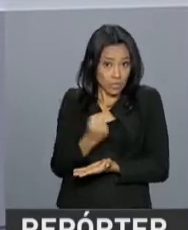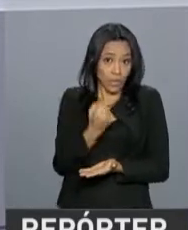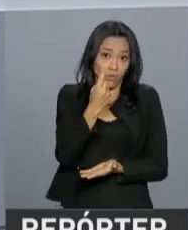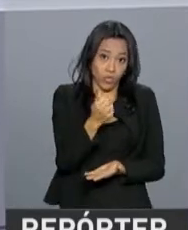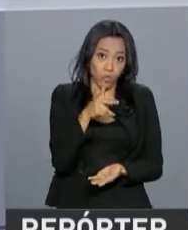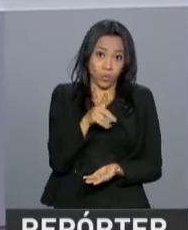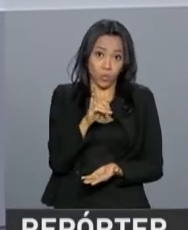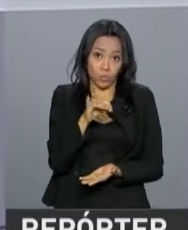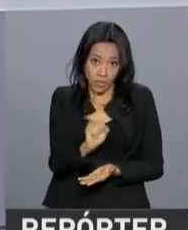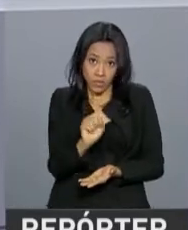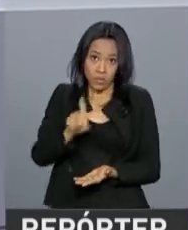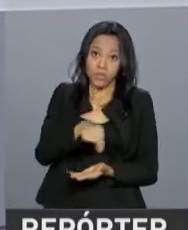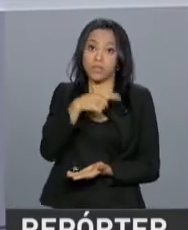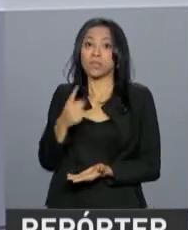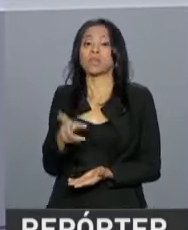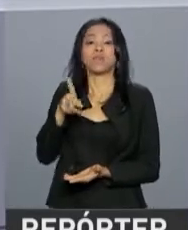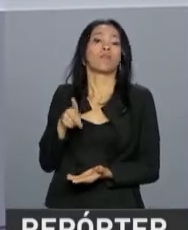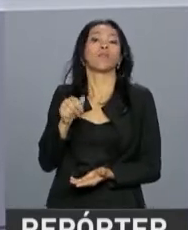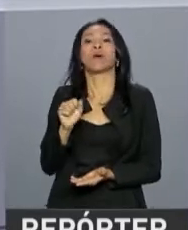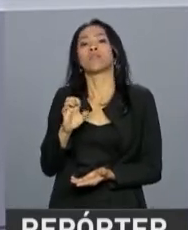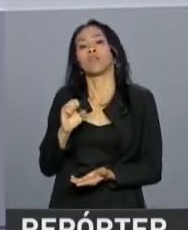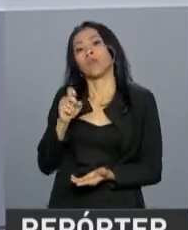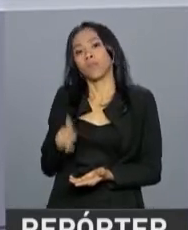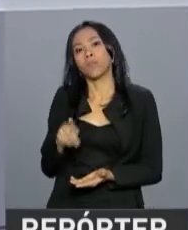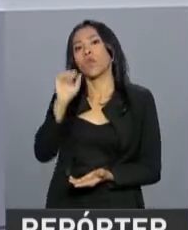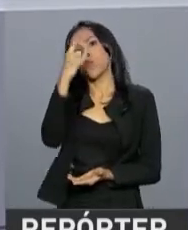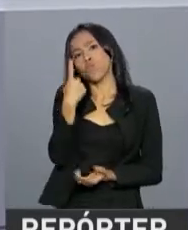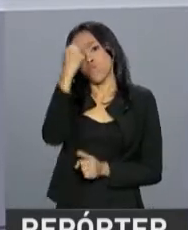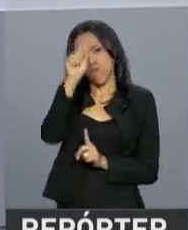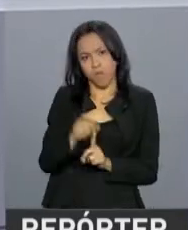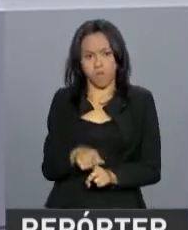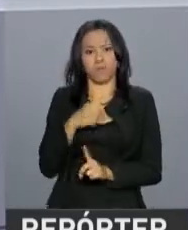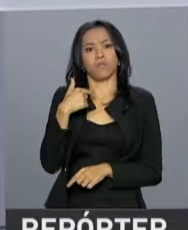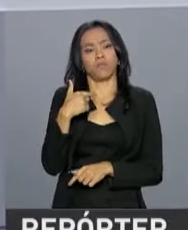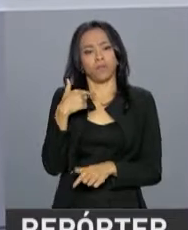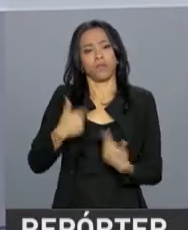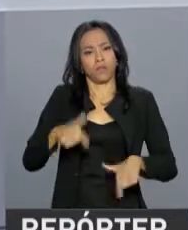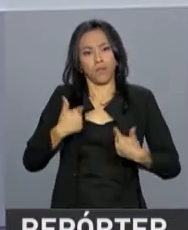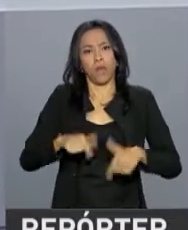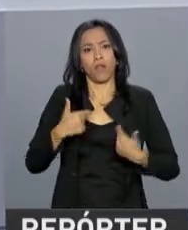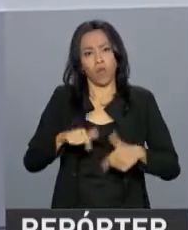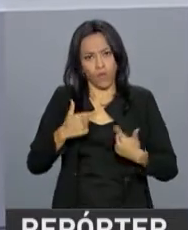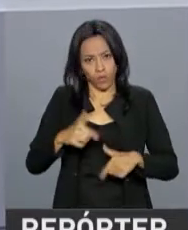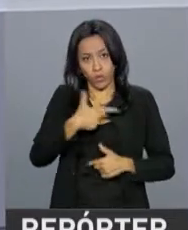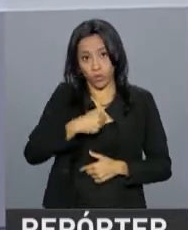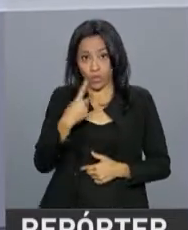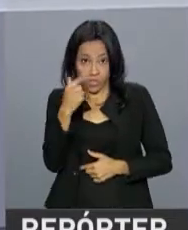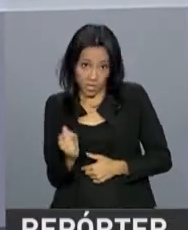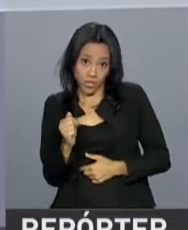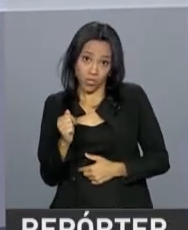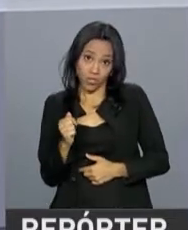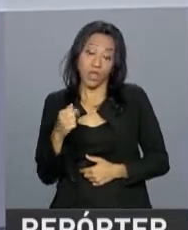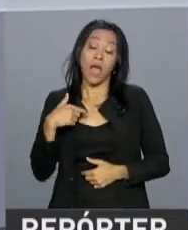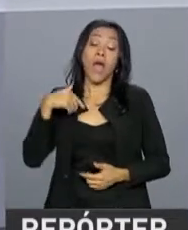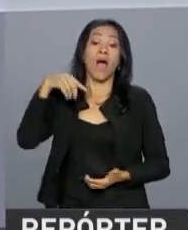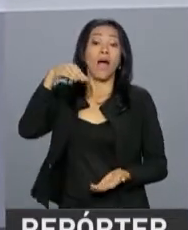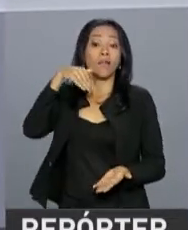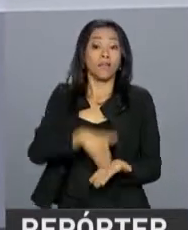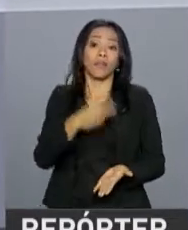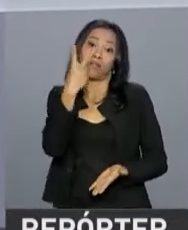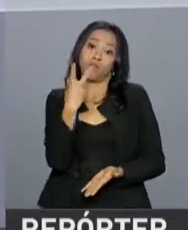quem trabalhou formalmente por pelo menos um mês em 2017 com remuneração média de até dois salários